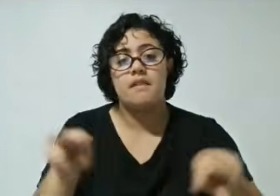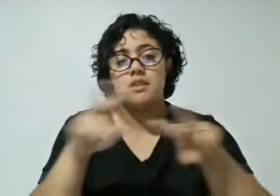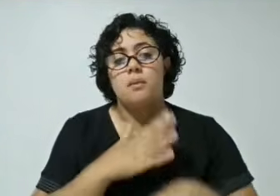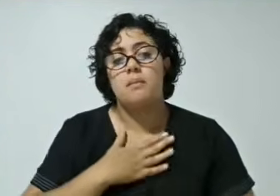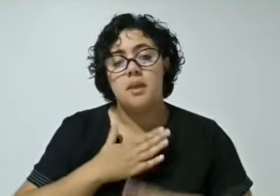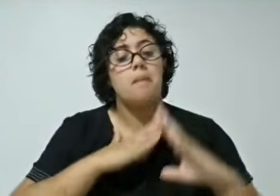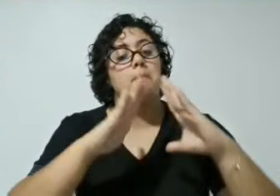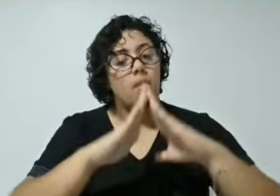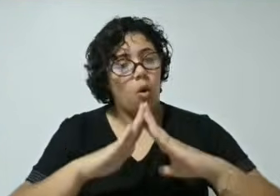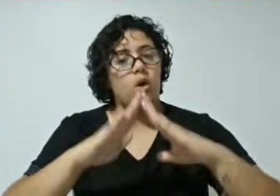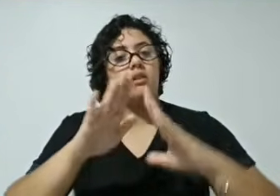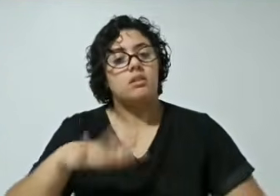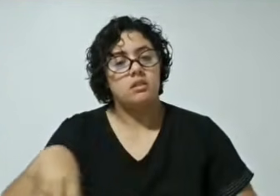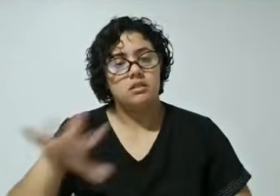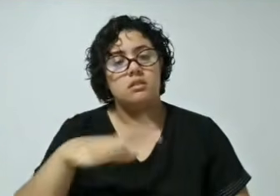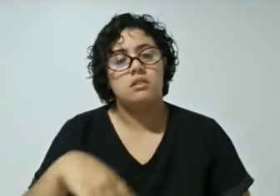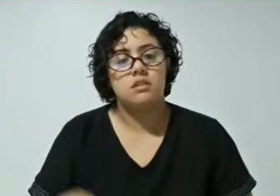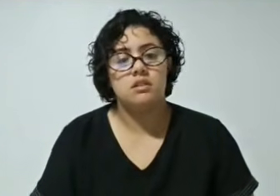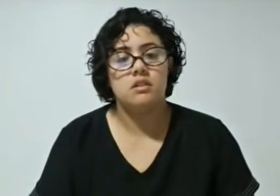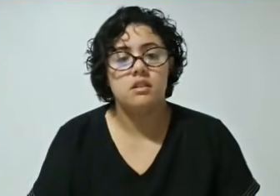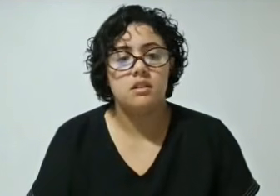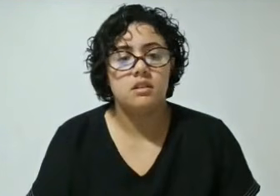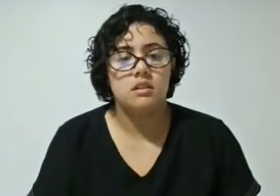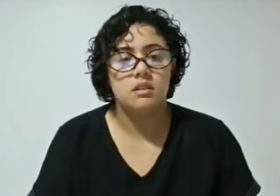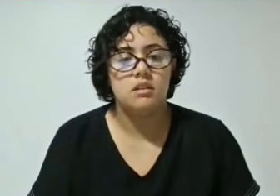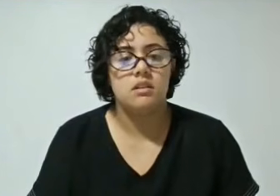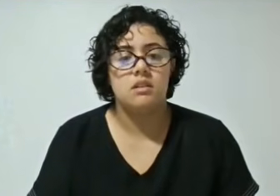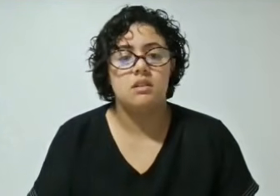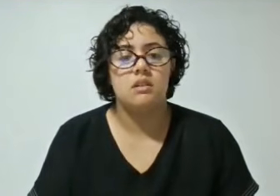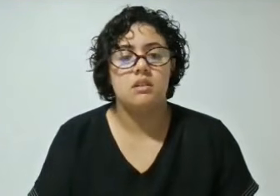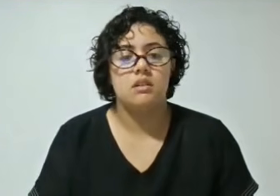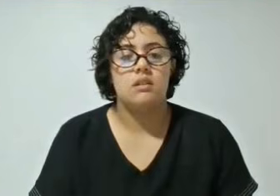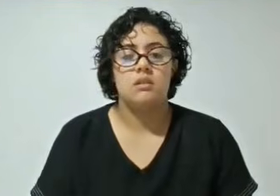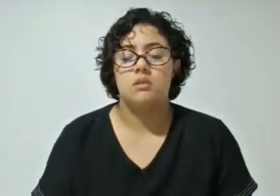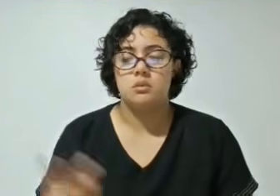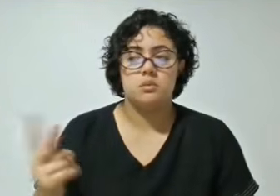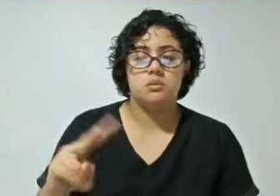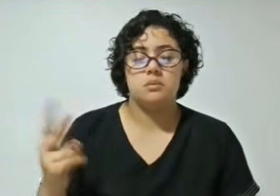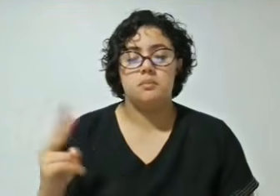região, né, eu fiz uma transição aqui, transição Betim, né?